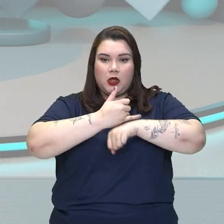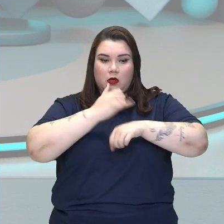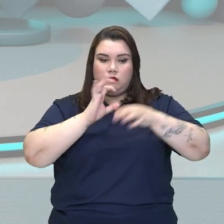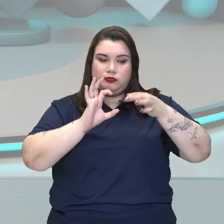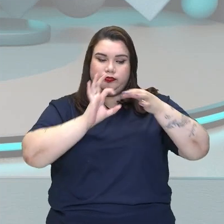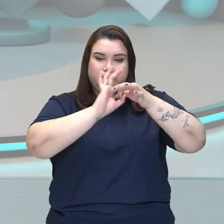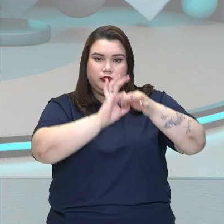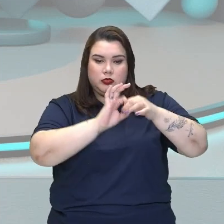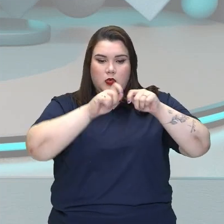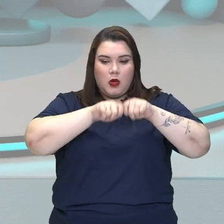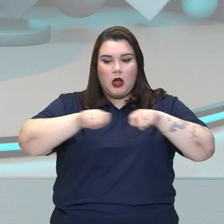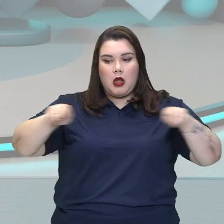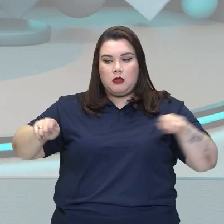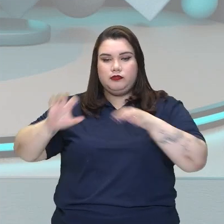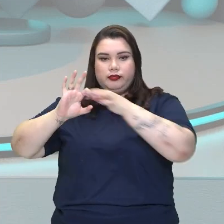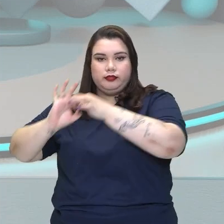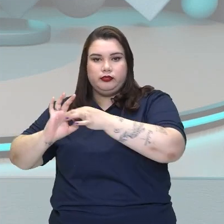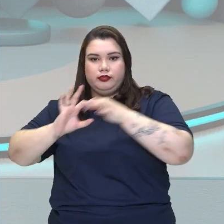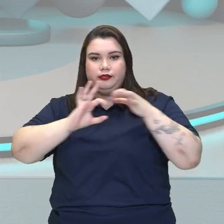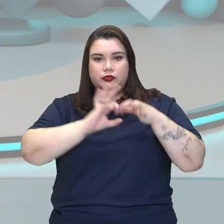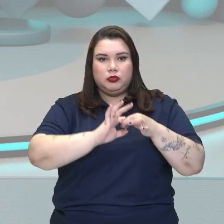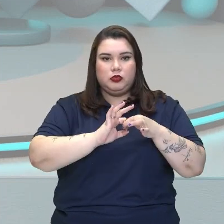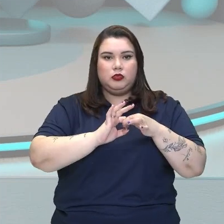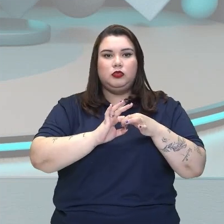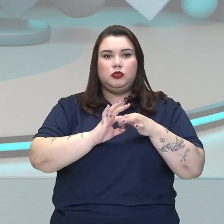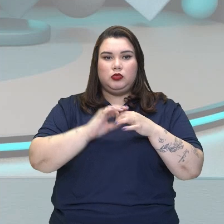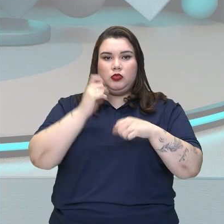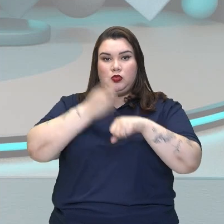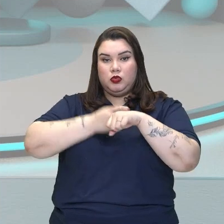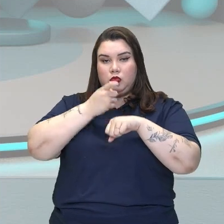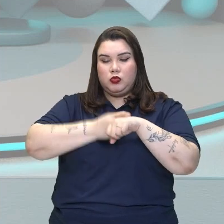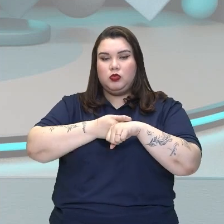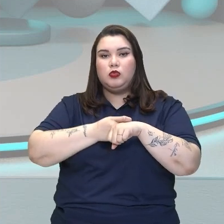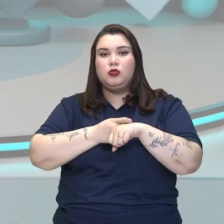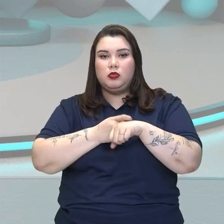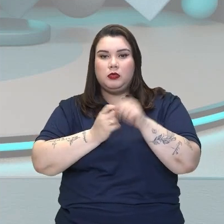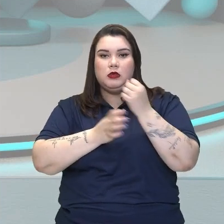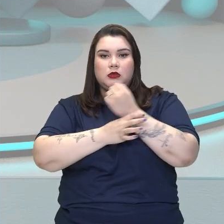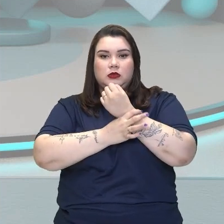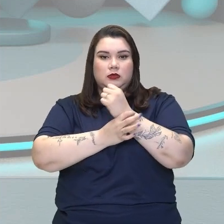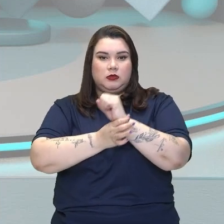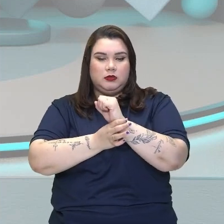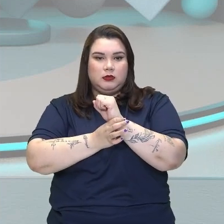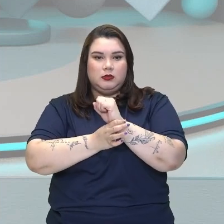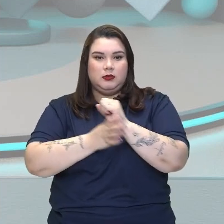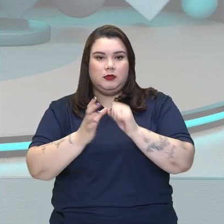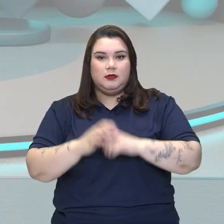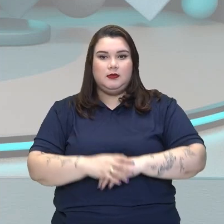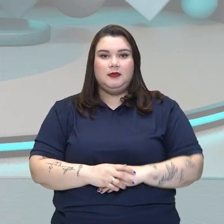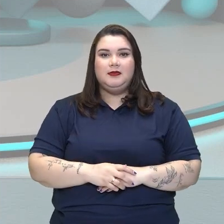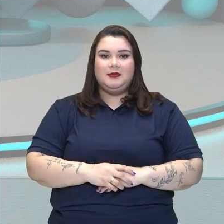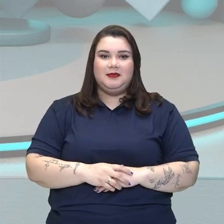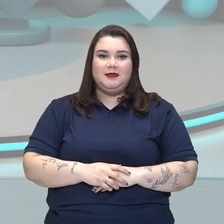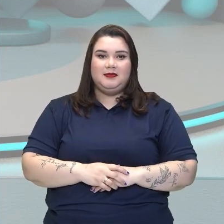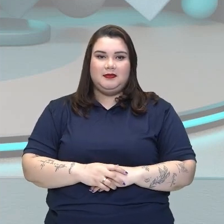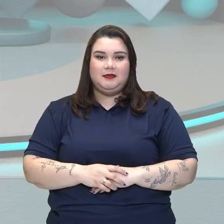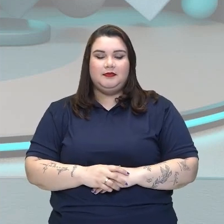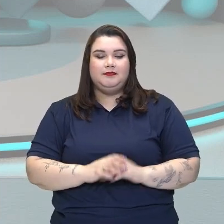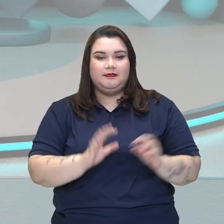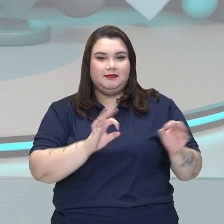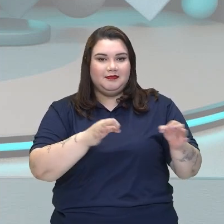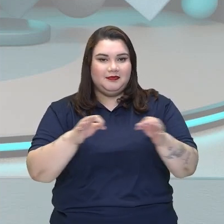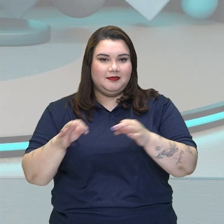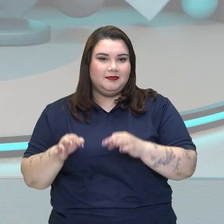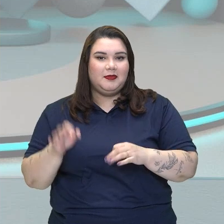aos cabos e ao sistema de segurança. É tipo um grampo, né, que é utilizado para fazer escalada, né? Em academias também são